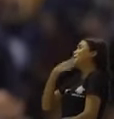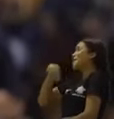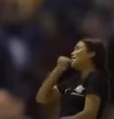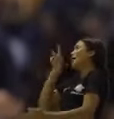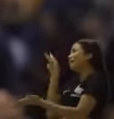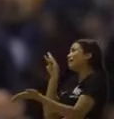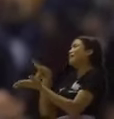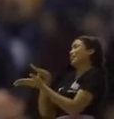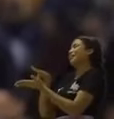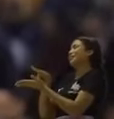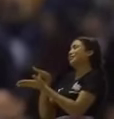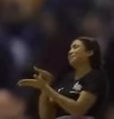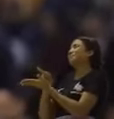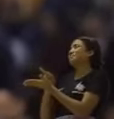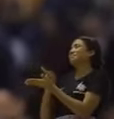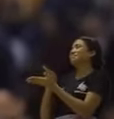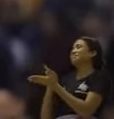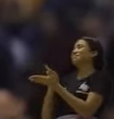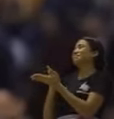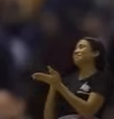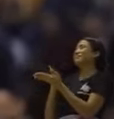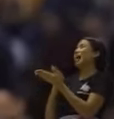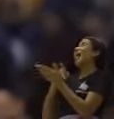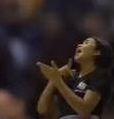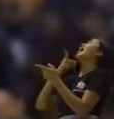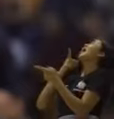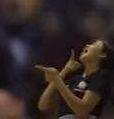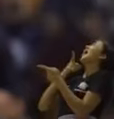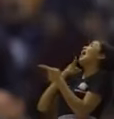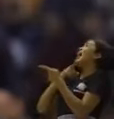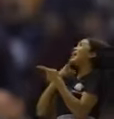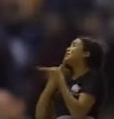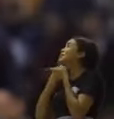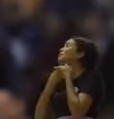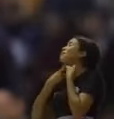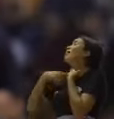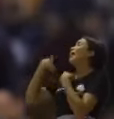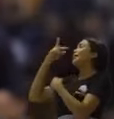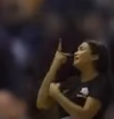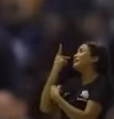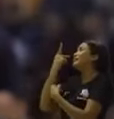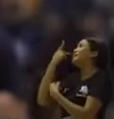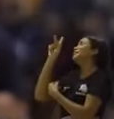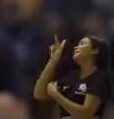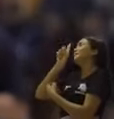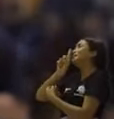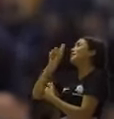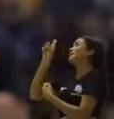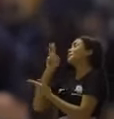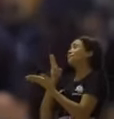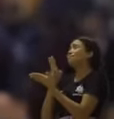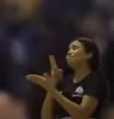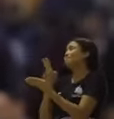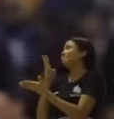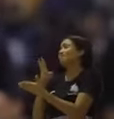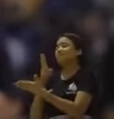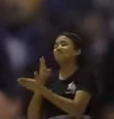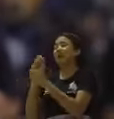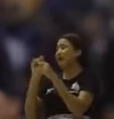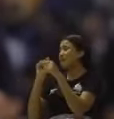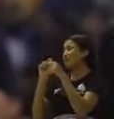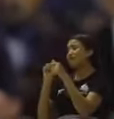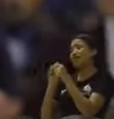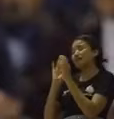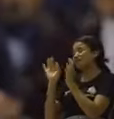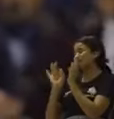vontade, me rendo à tua. Faz o que lhe apraz. E eu volto novamente a ele, e minha esposa me